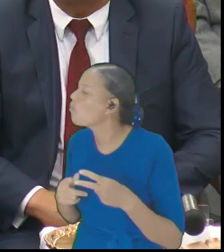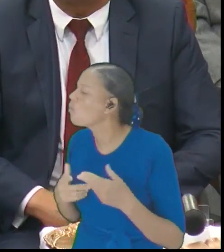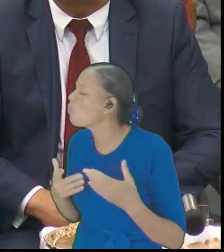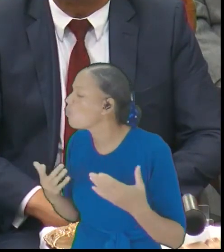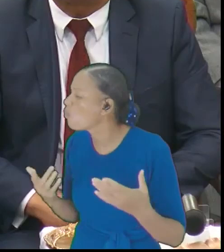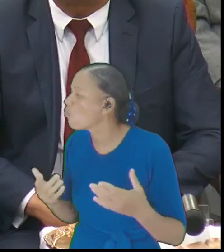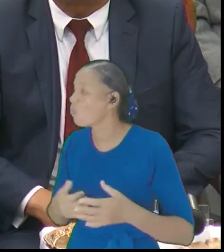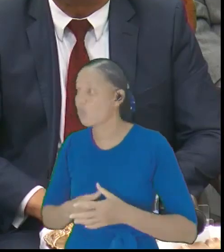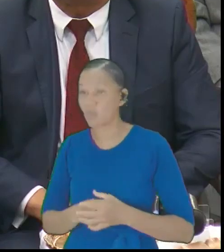Quem feriu foi Pedro,